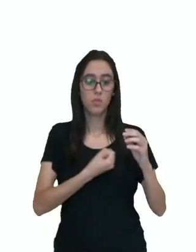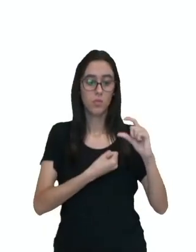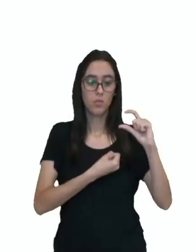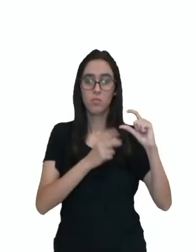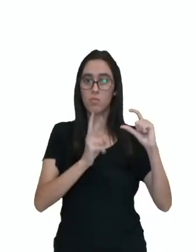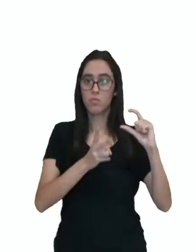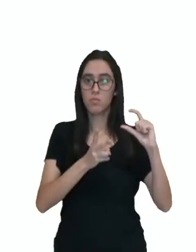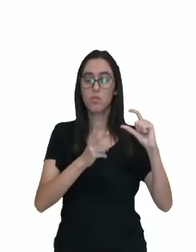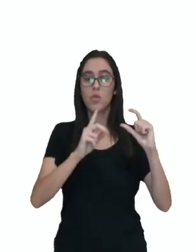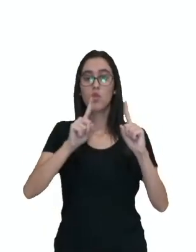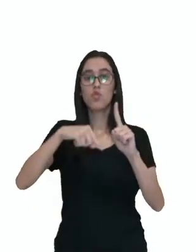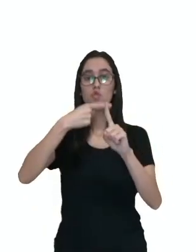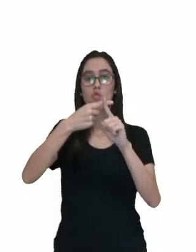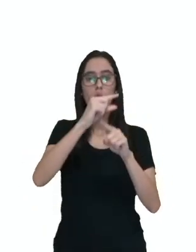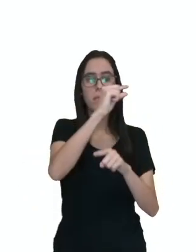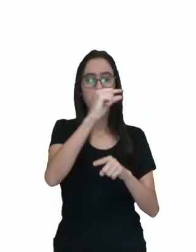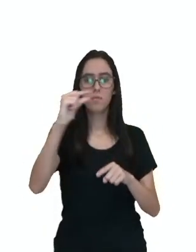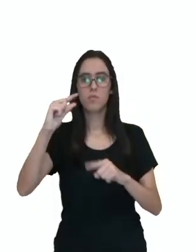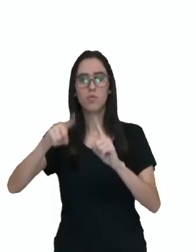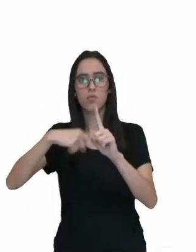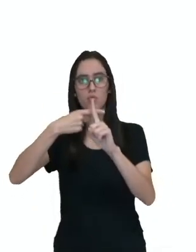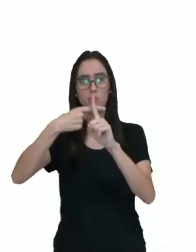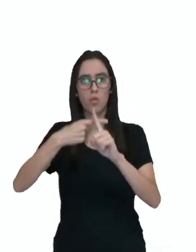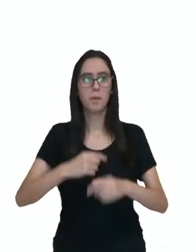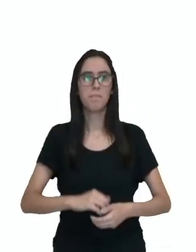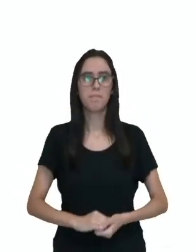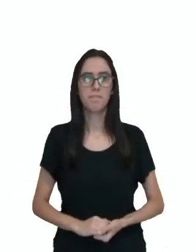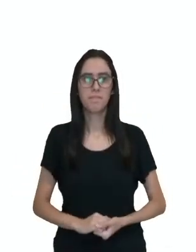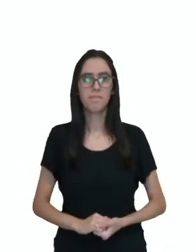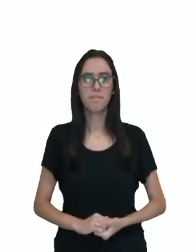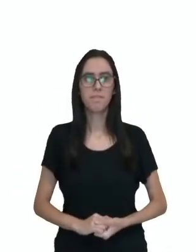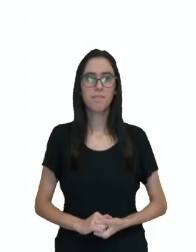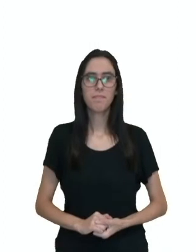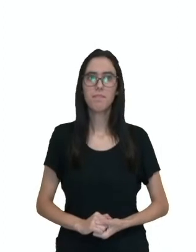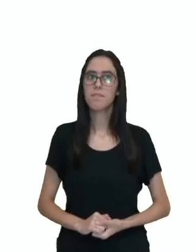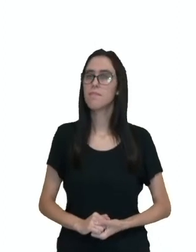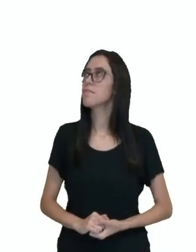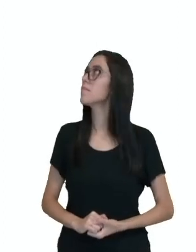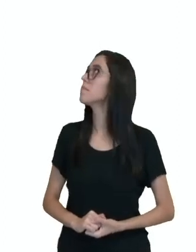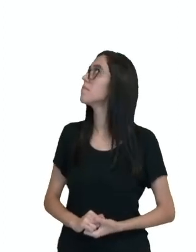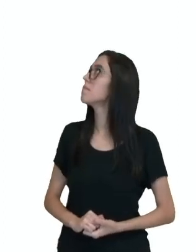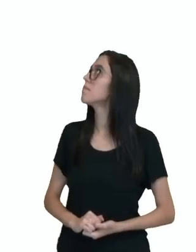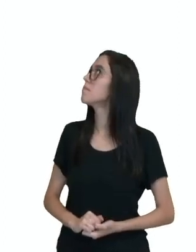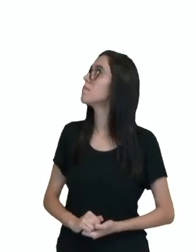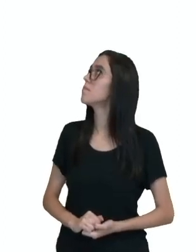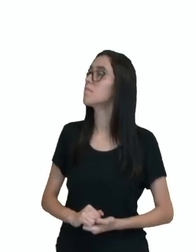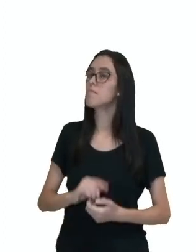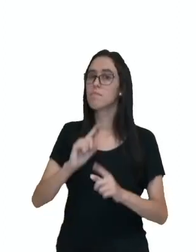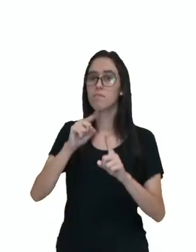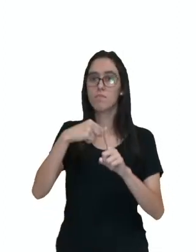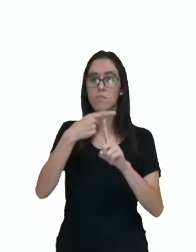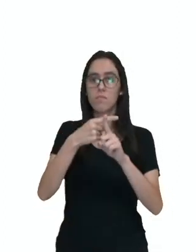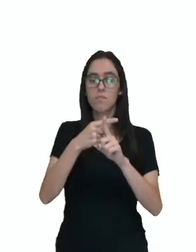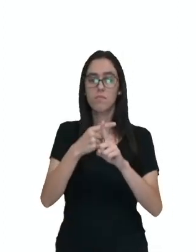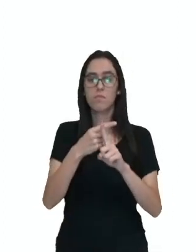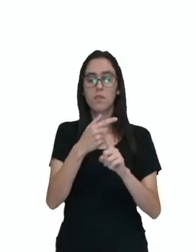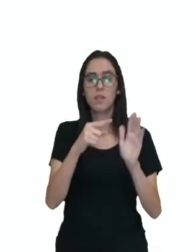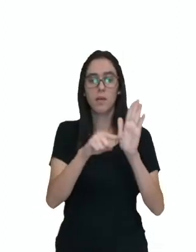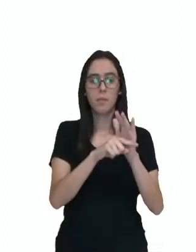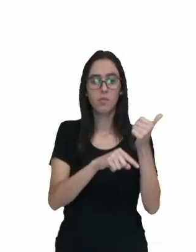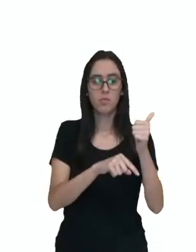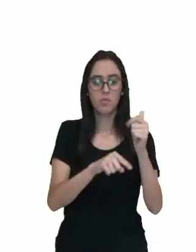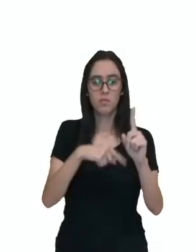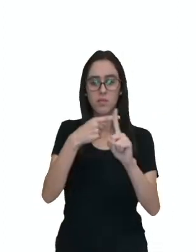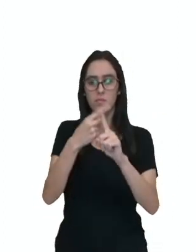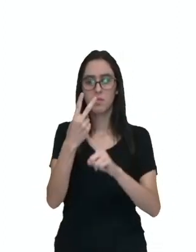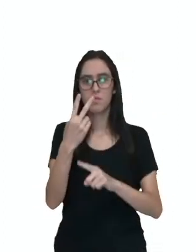Ou seja, somando ali, conserva a base 10, somando 24 menos 11 com mais 24, sobra 13, certo? E o